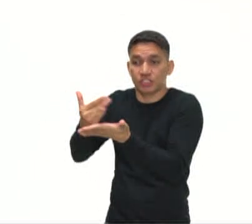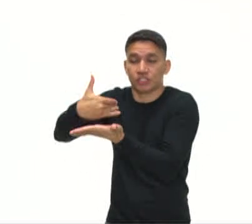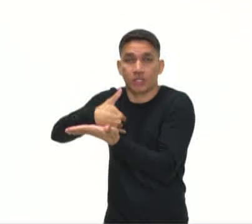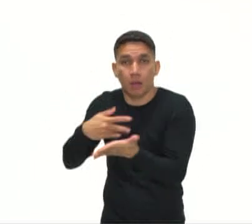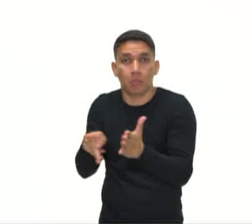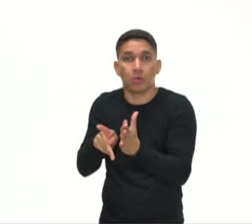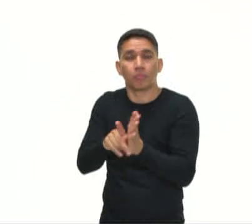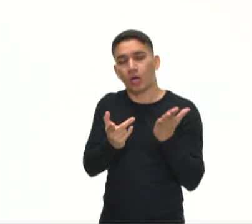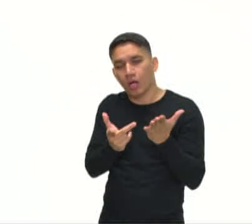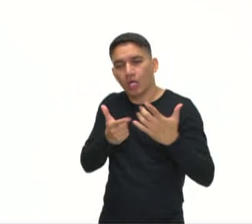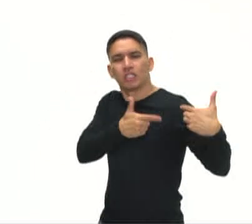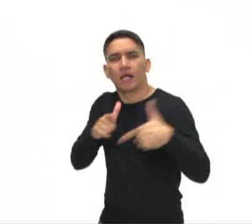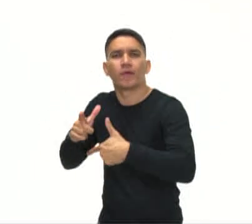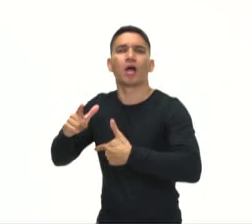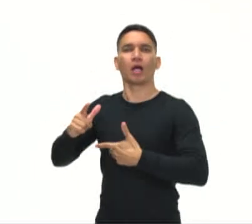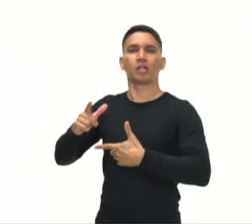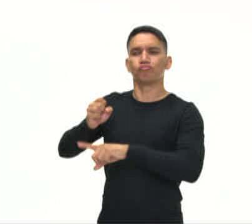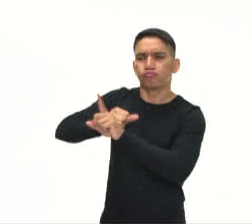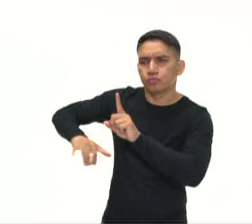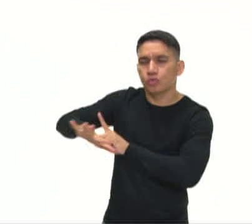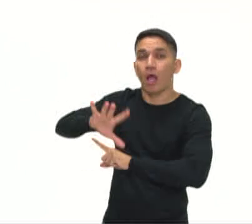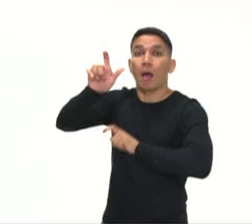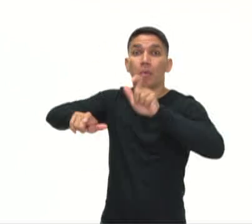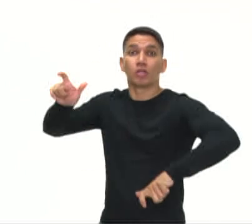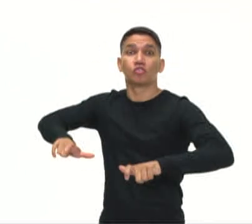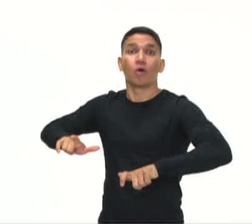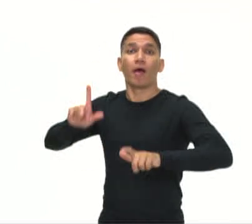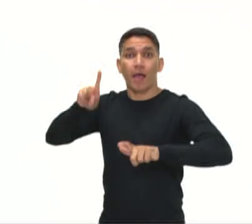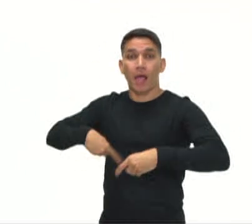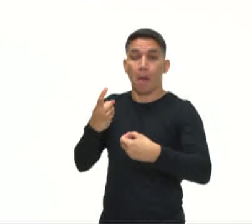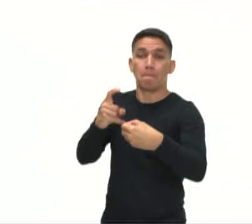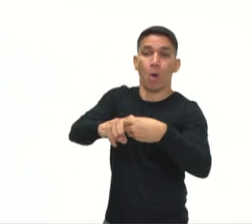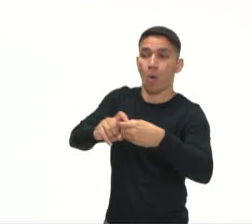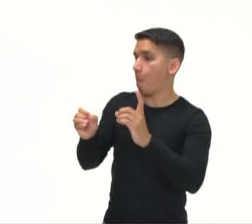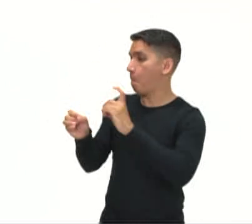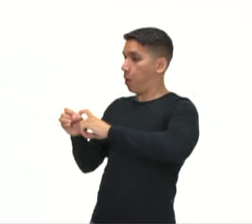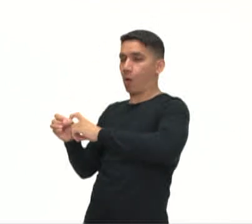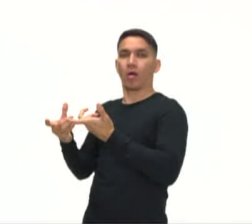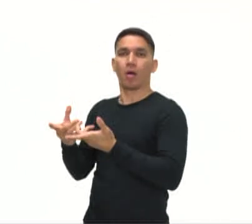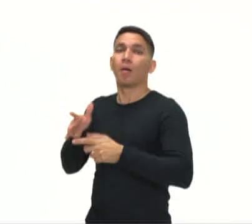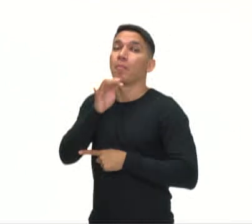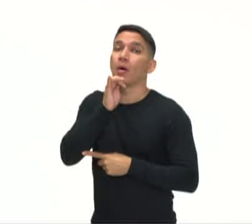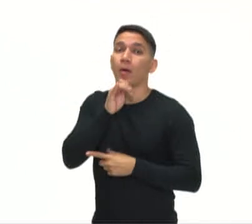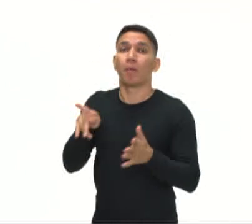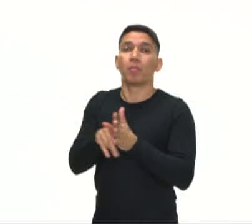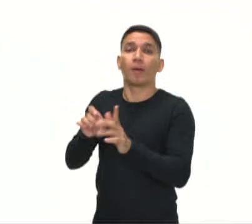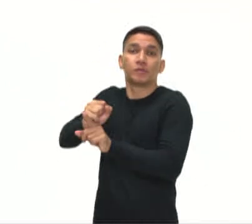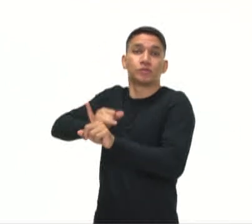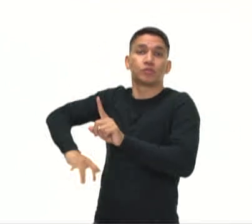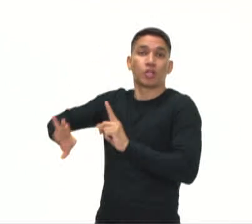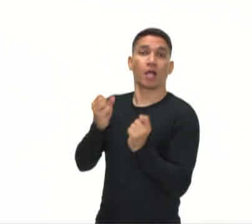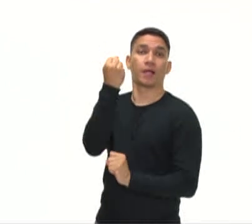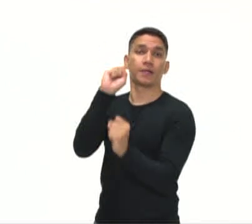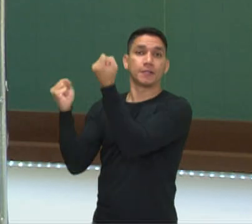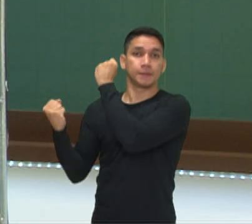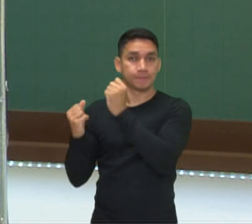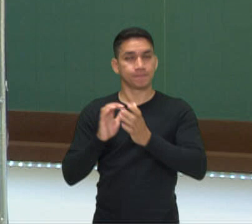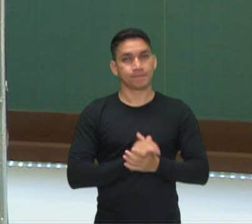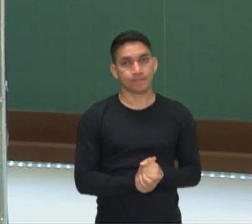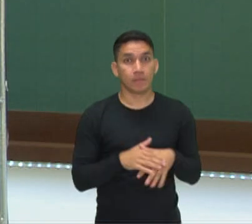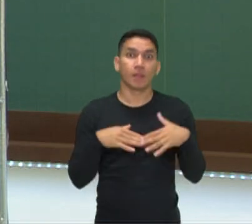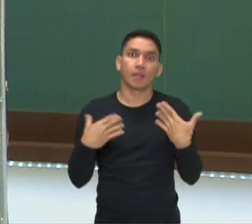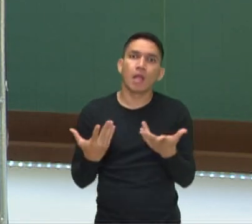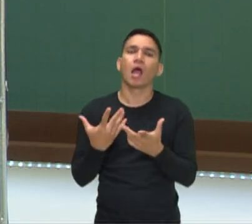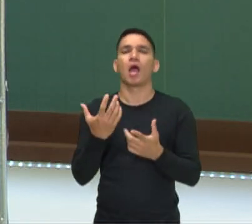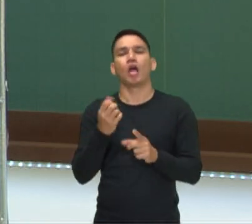trabalho social, os indivíduos se tornaram interdependentes, por exemplo, a sociedade industrial. Então, na